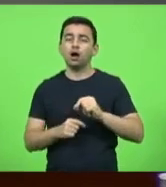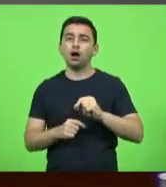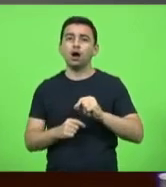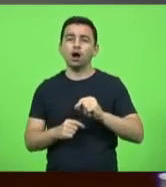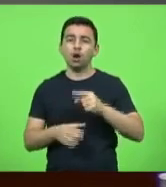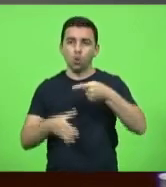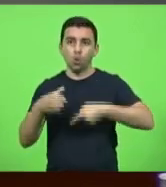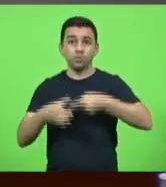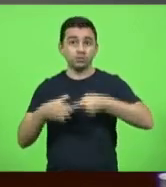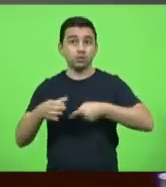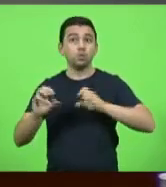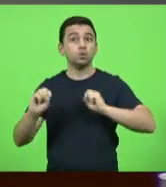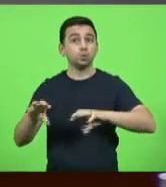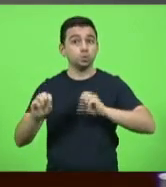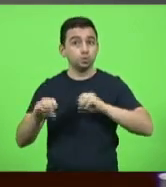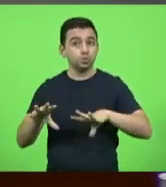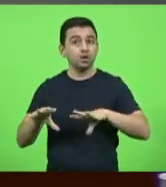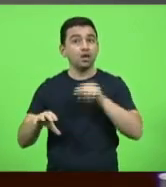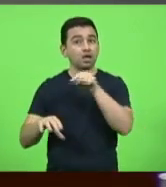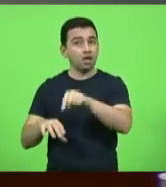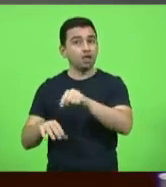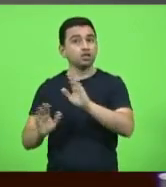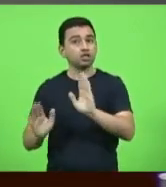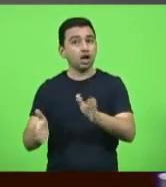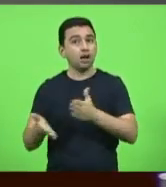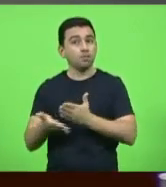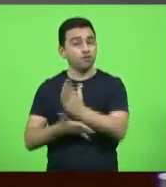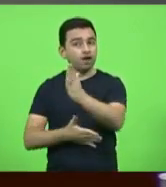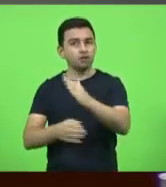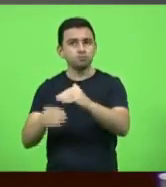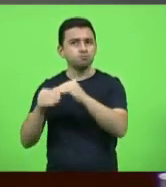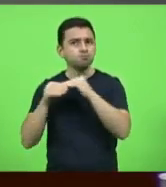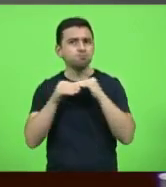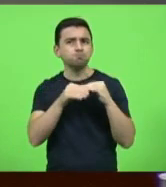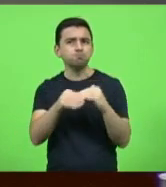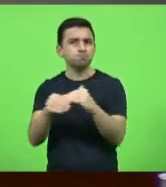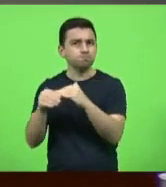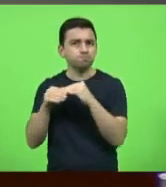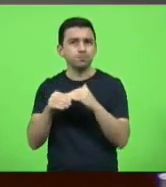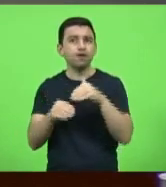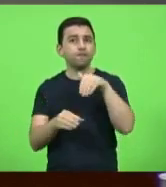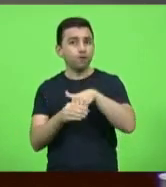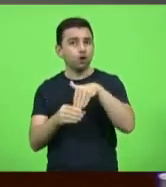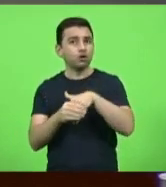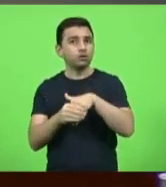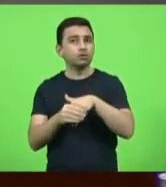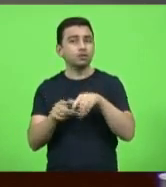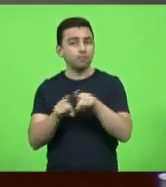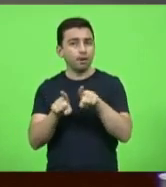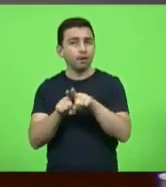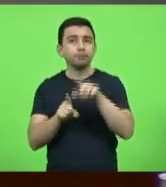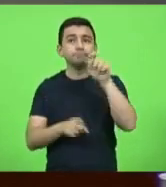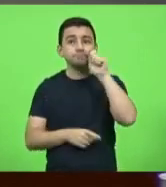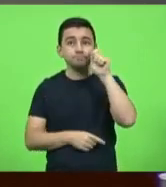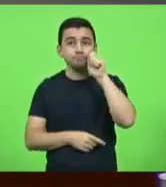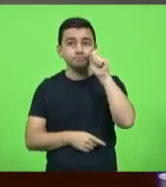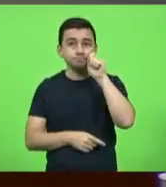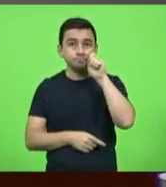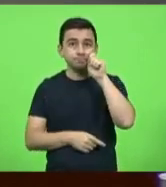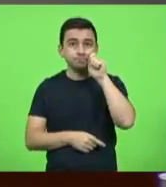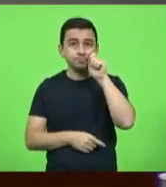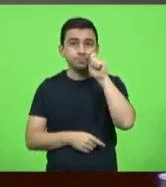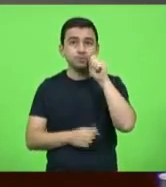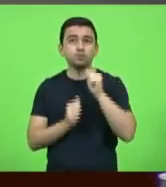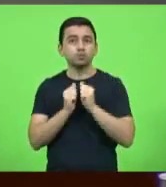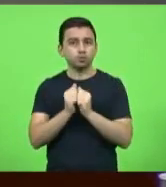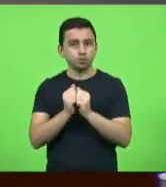Educação, deputado Volney, tinha aprovado por unanimidade, inclusive com o voto da deputada Ana Campagnolo, que também com a gente